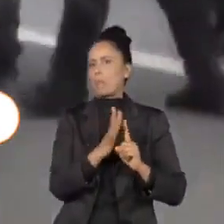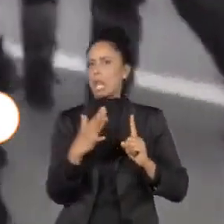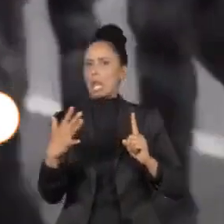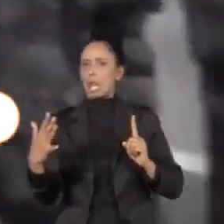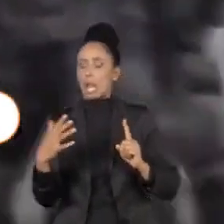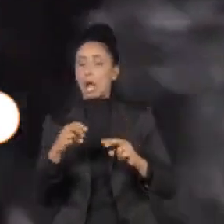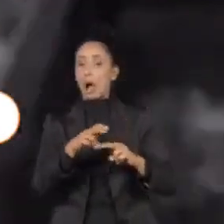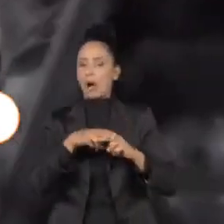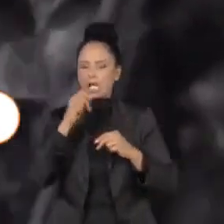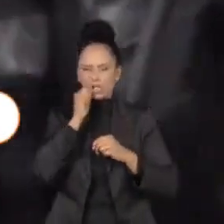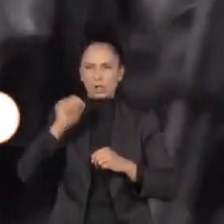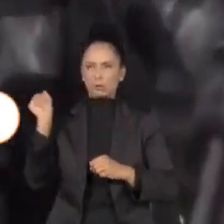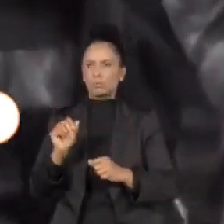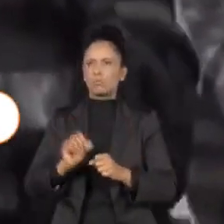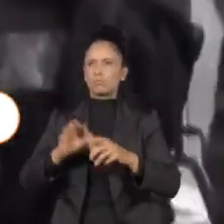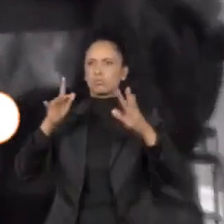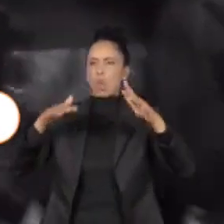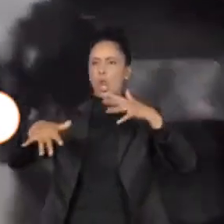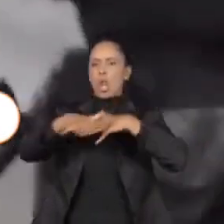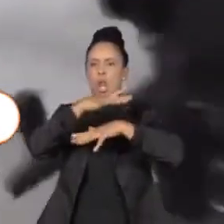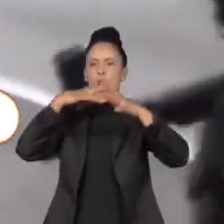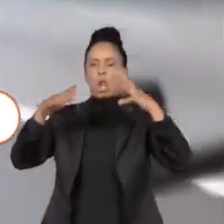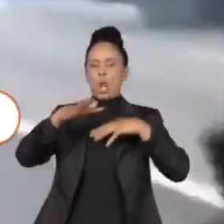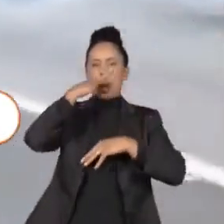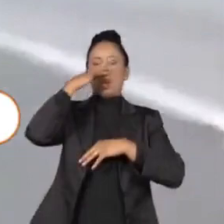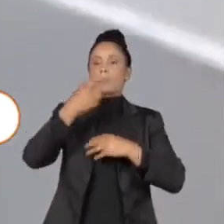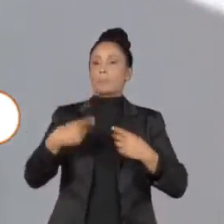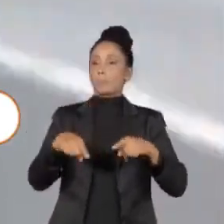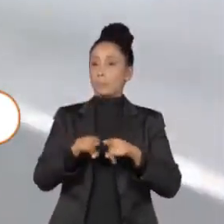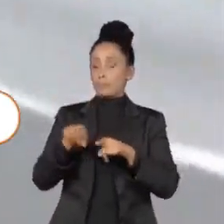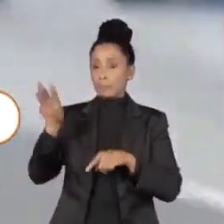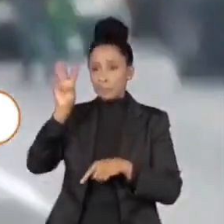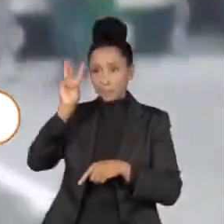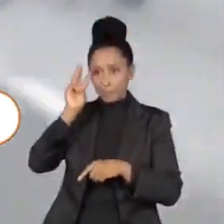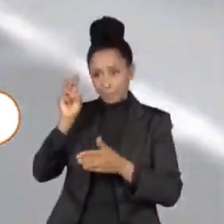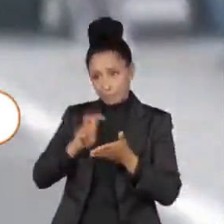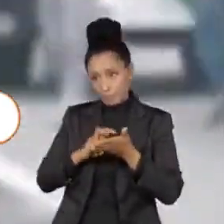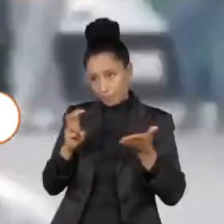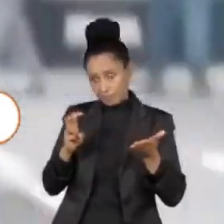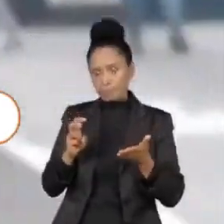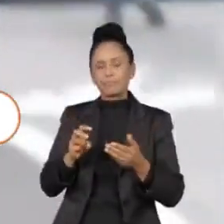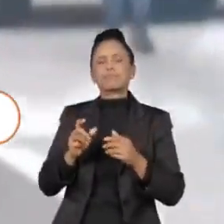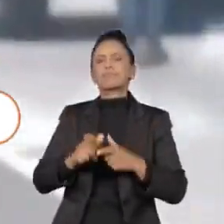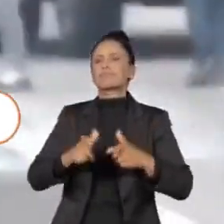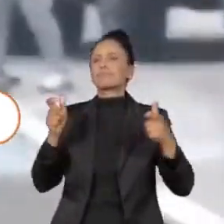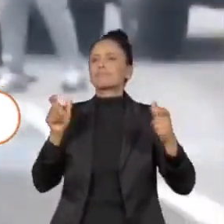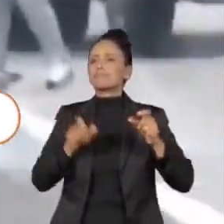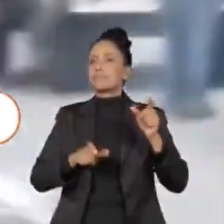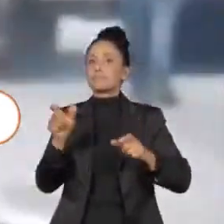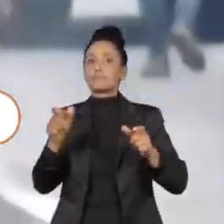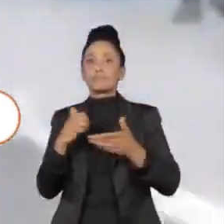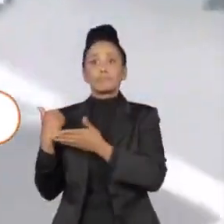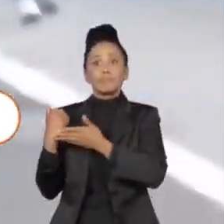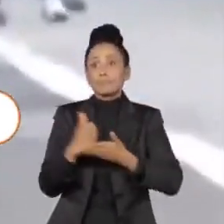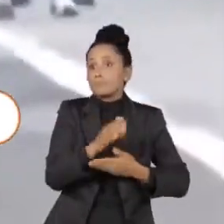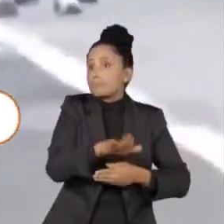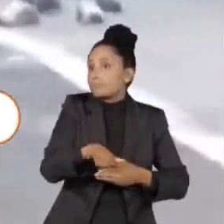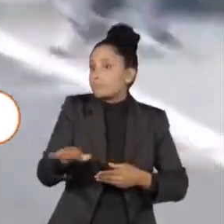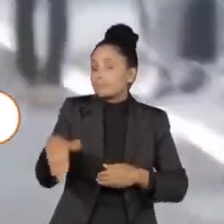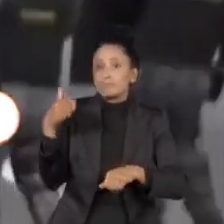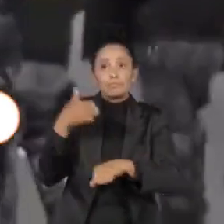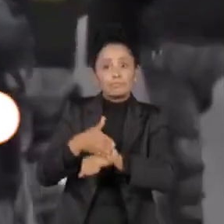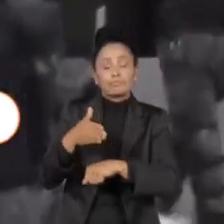bombas de efeito moral. Mais cedo, também nesta terça-feira, os integrantes trouxeram crianças para cá, justamente